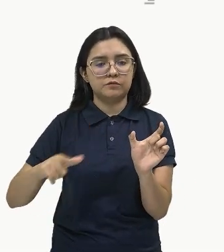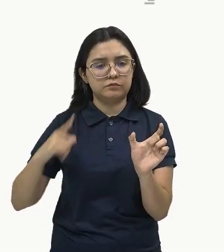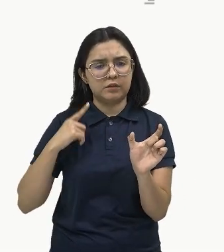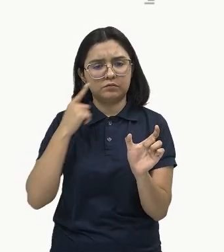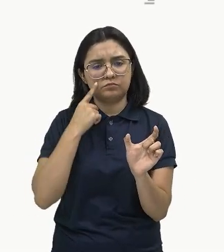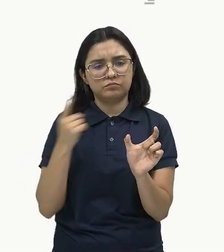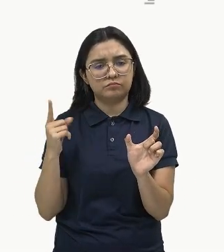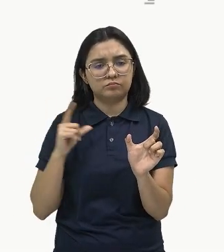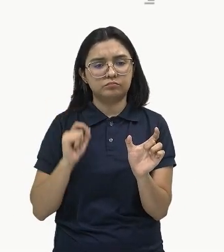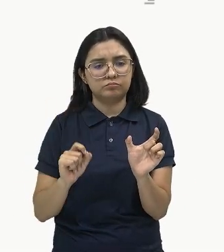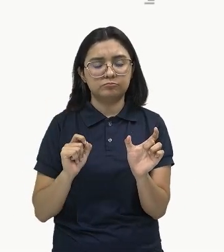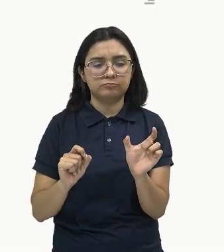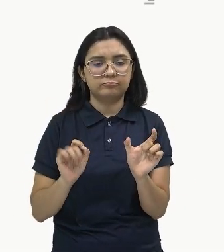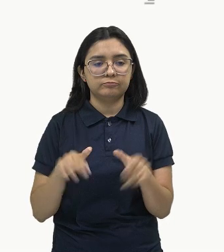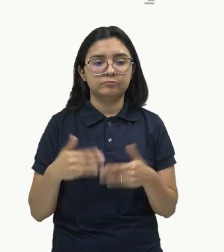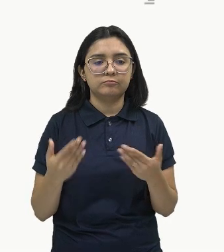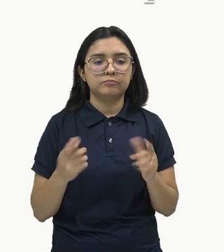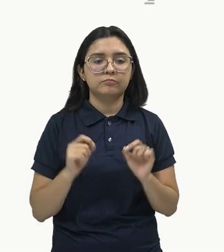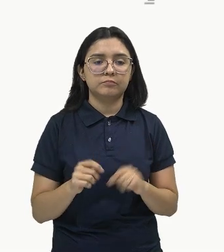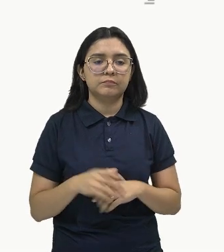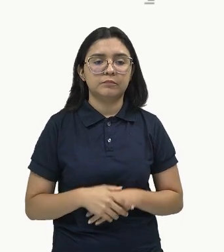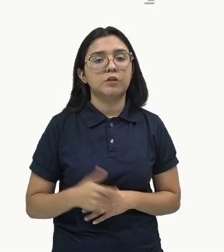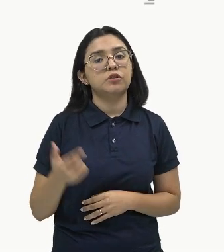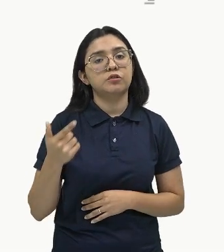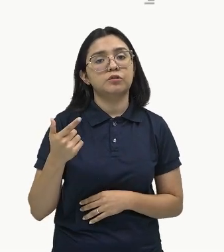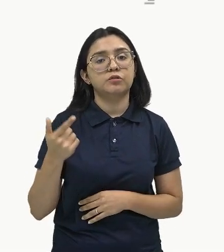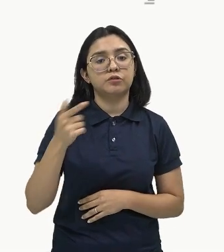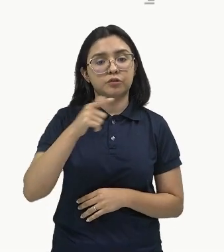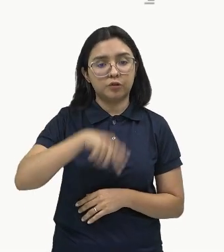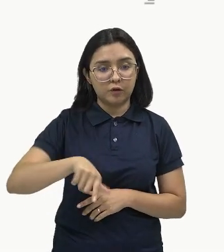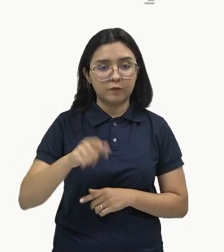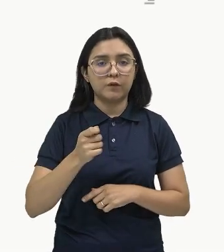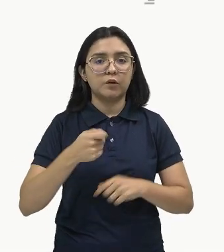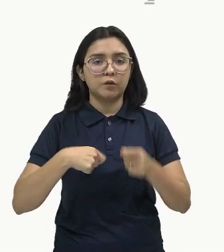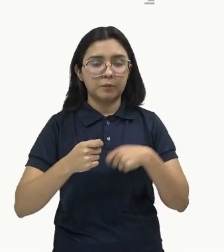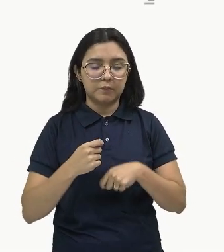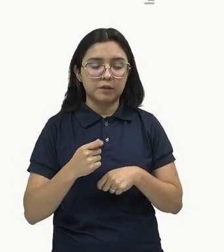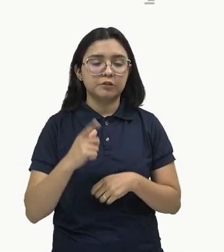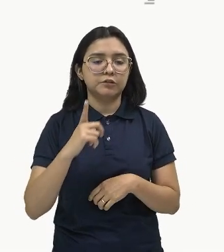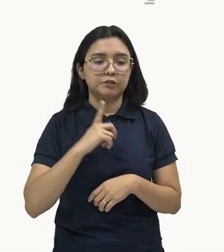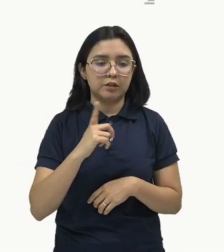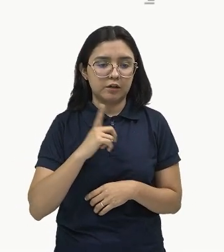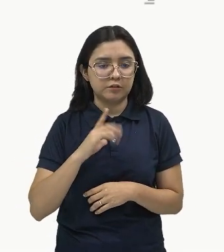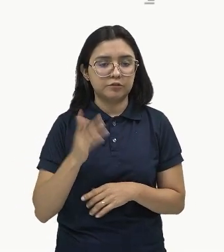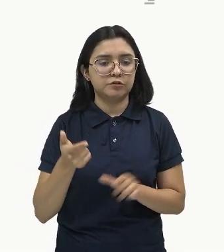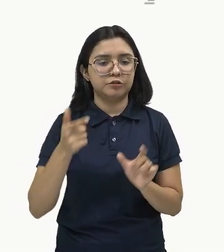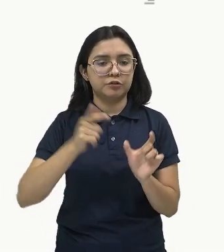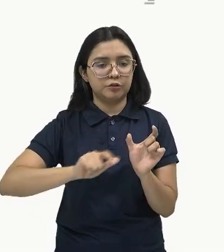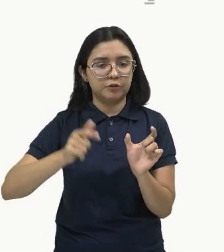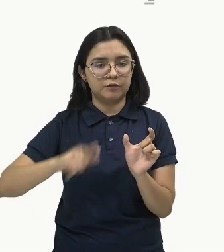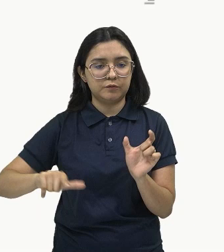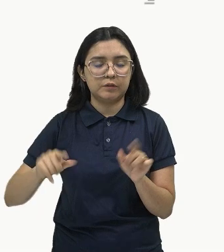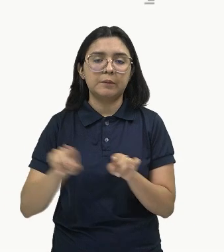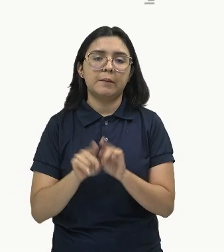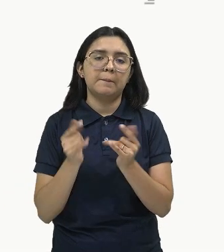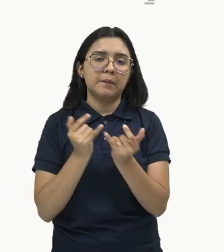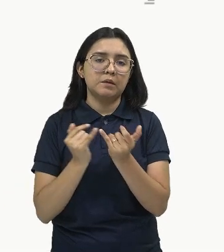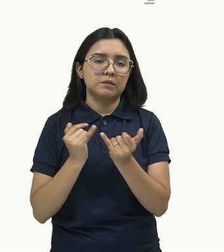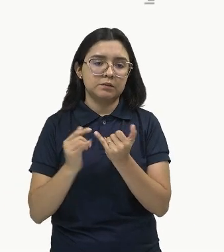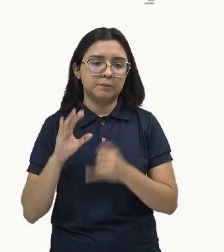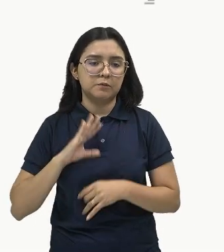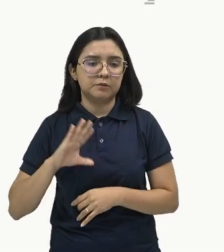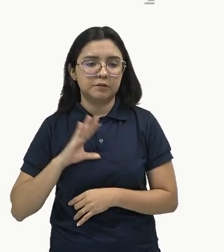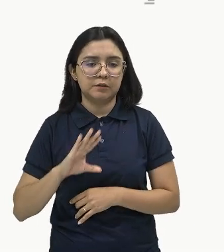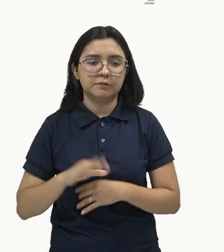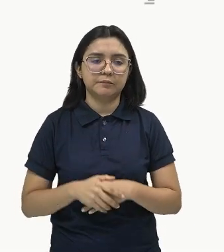aí? Olha, eu vou marcar economies, porque já tinha economic, não é? Então, ela é parecida também, vai na mesma linha, não é isso?